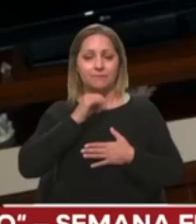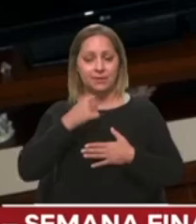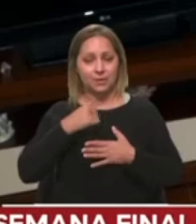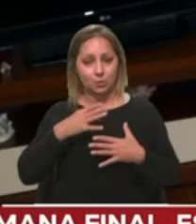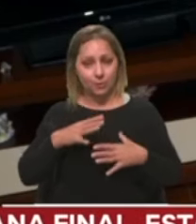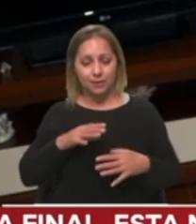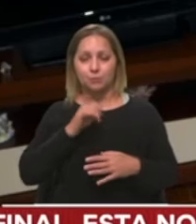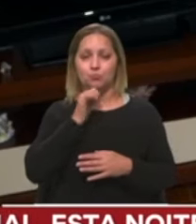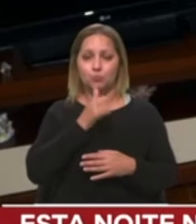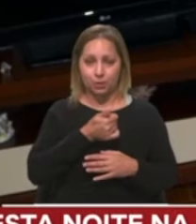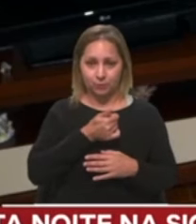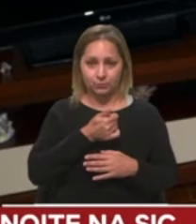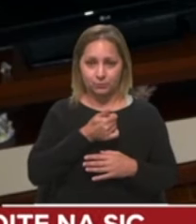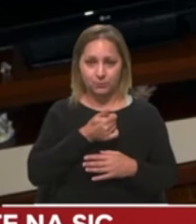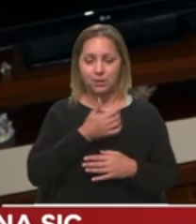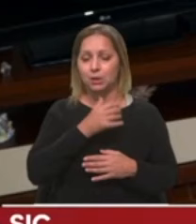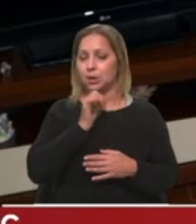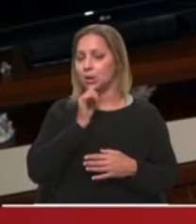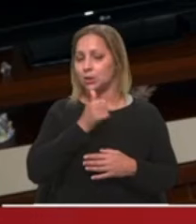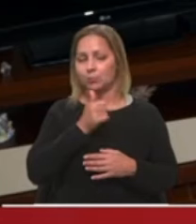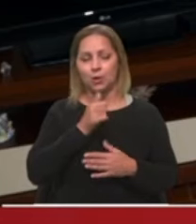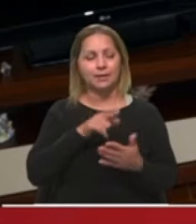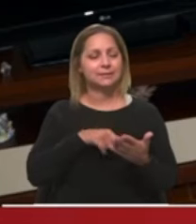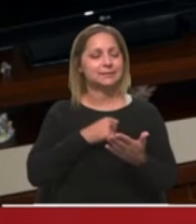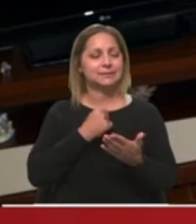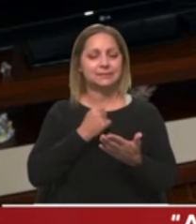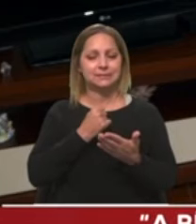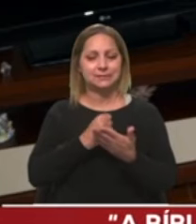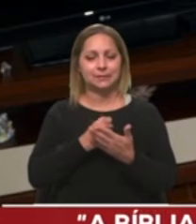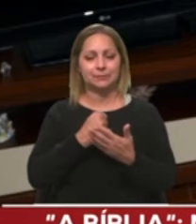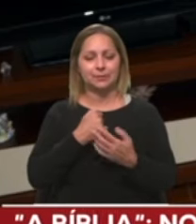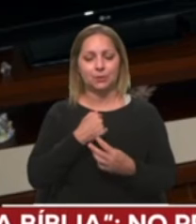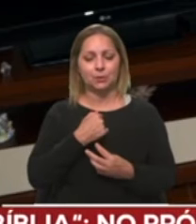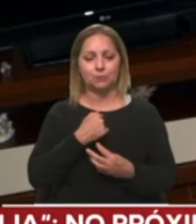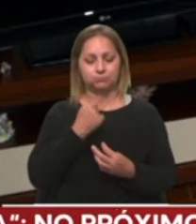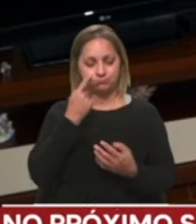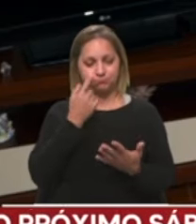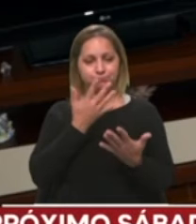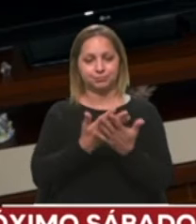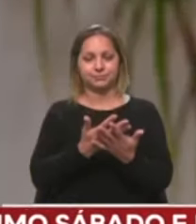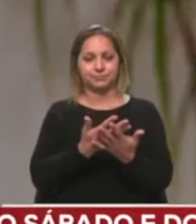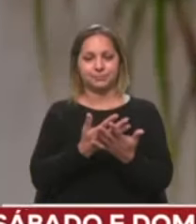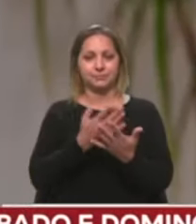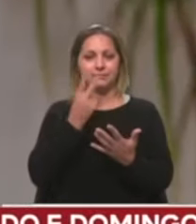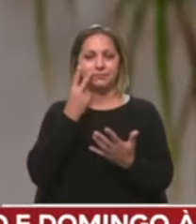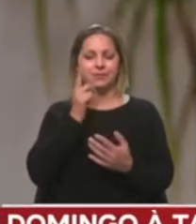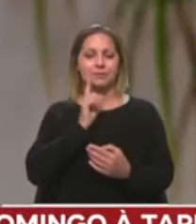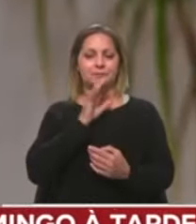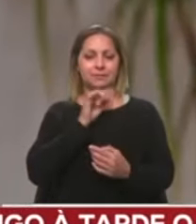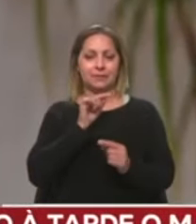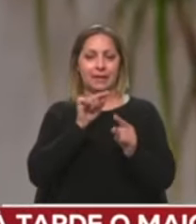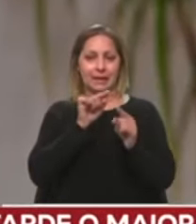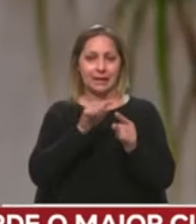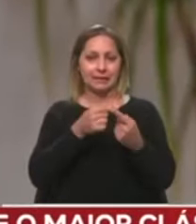desejado. Morreu e morre todas as vezes que eu me deparo com a minha filha. É